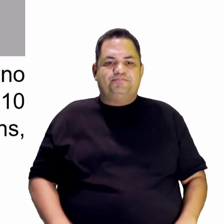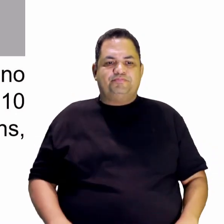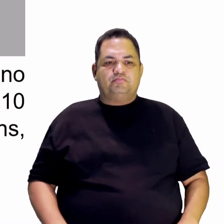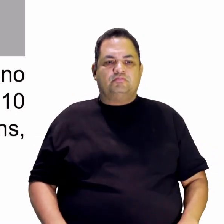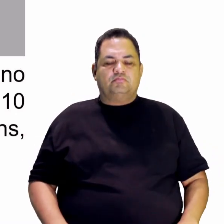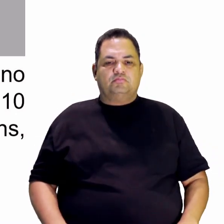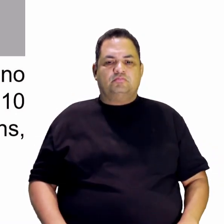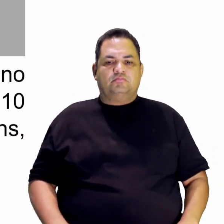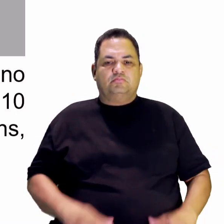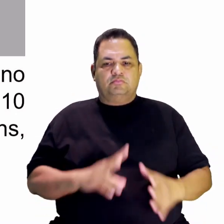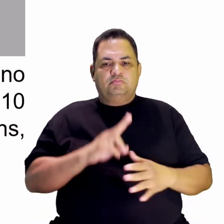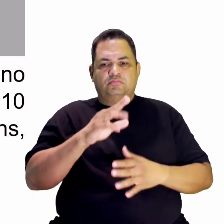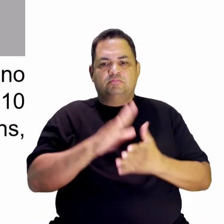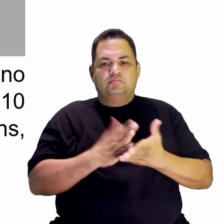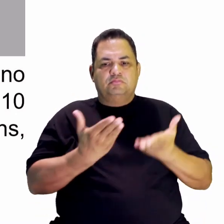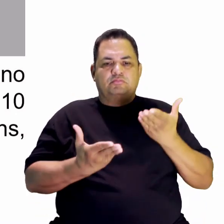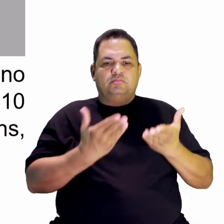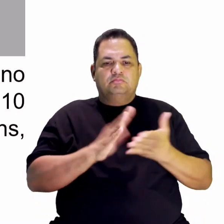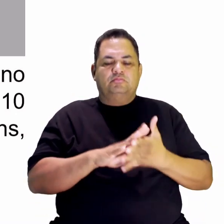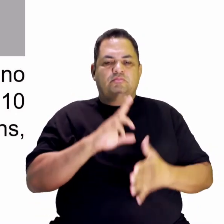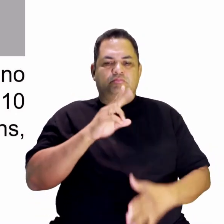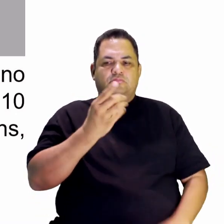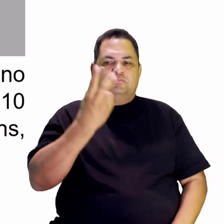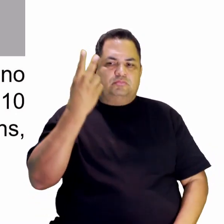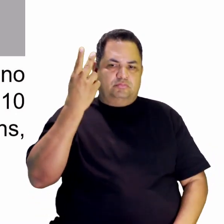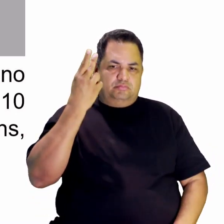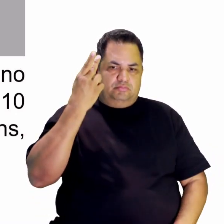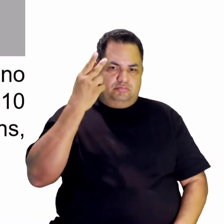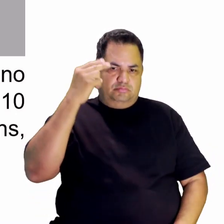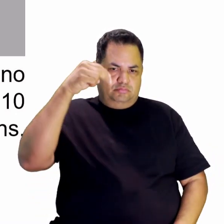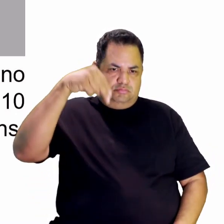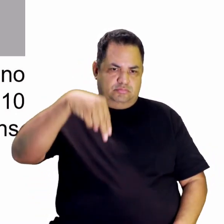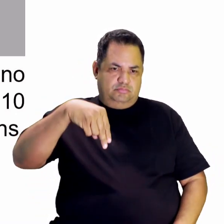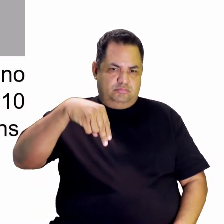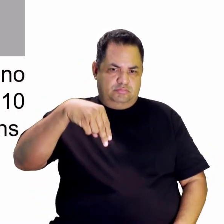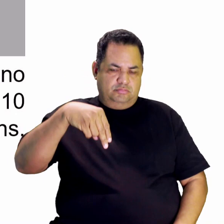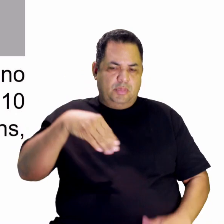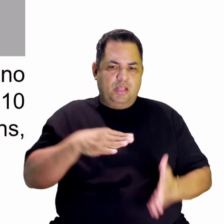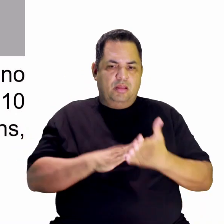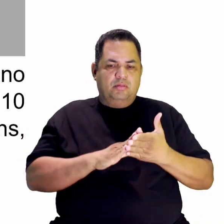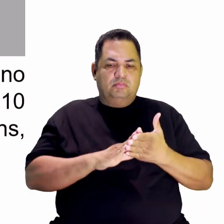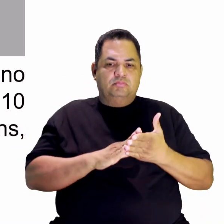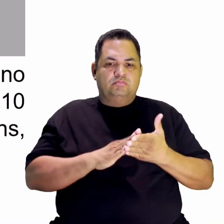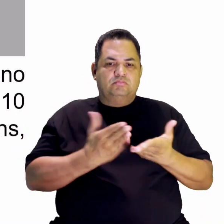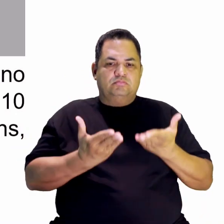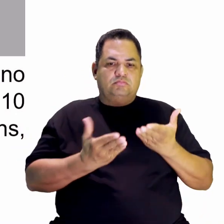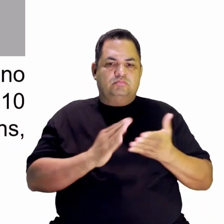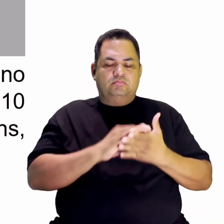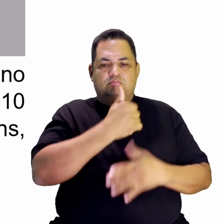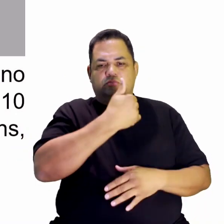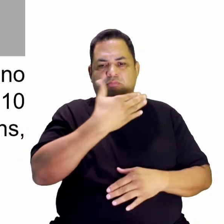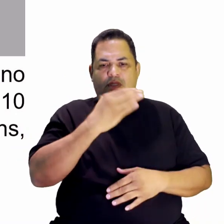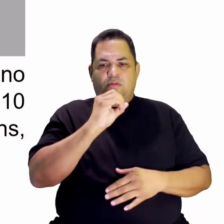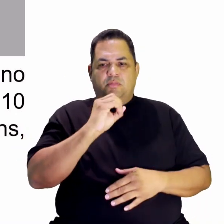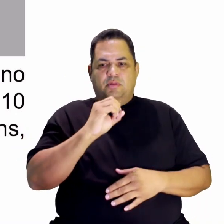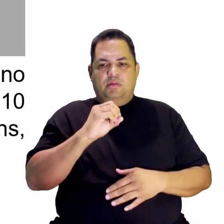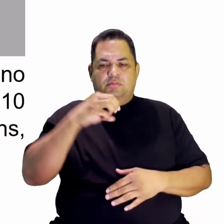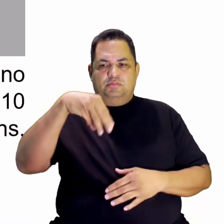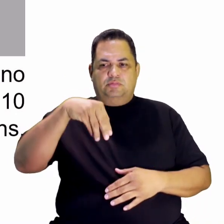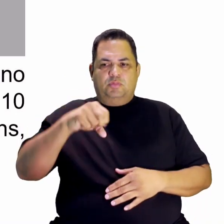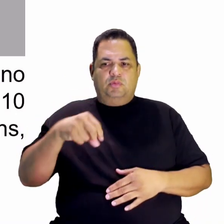da força-peso é igual ao normal do plano, tá? 10 metros por segundo ao quadrado,